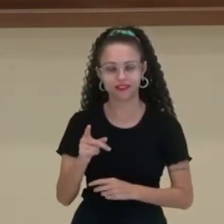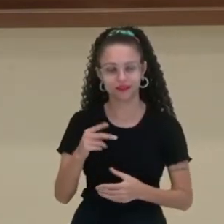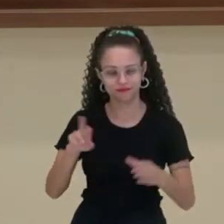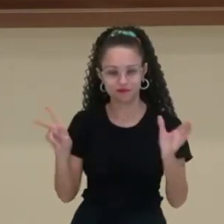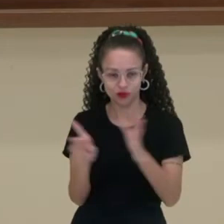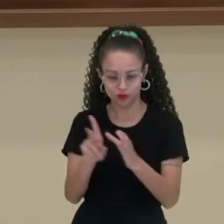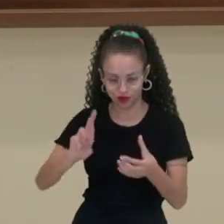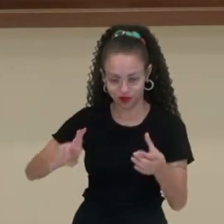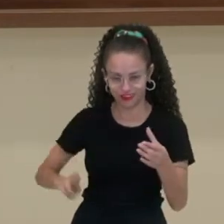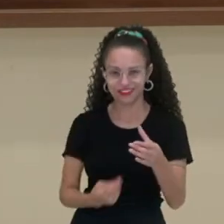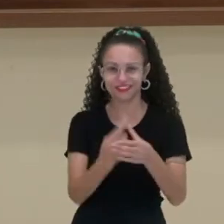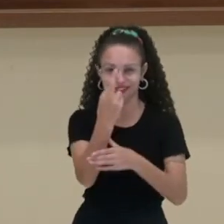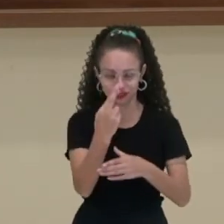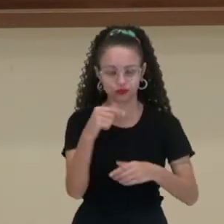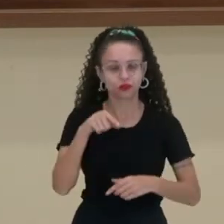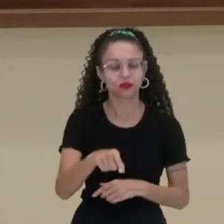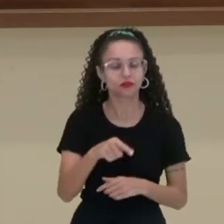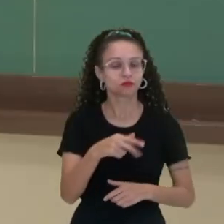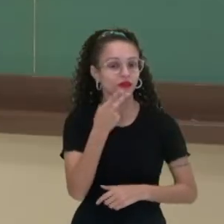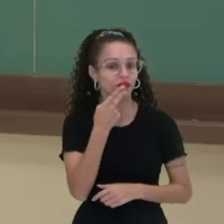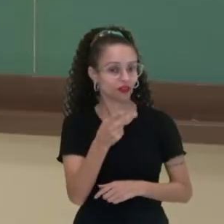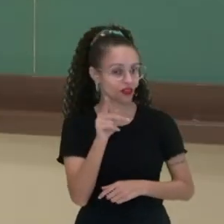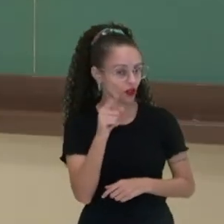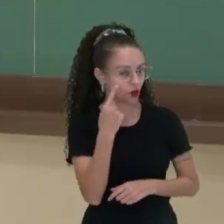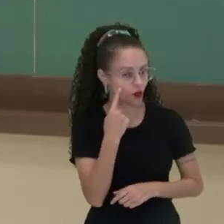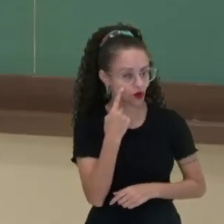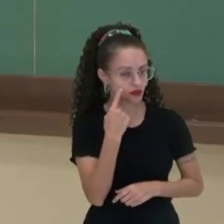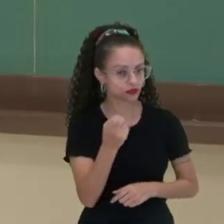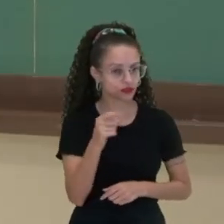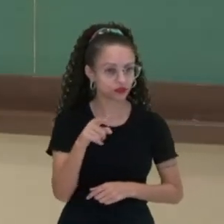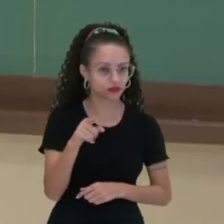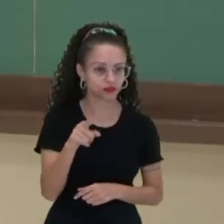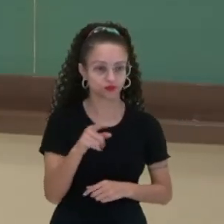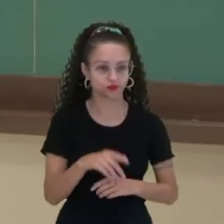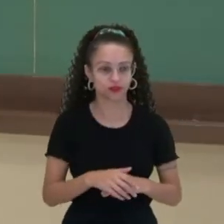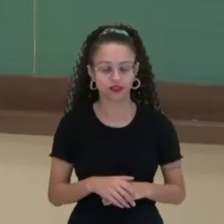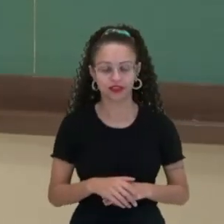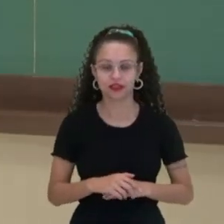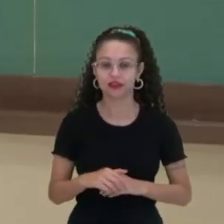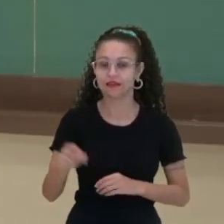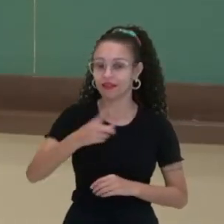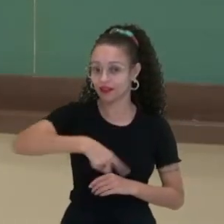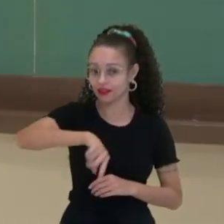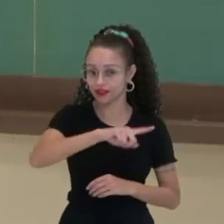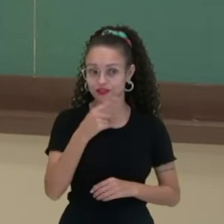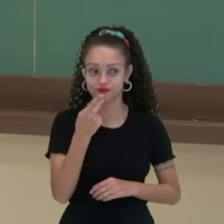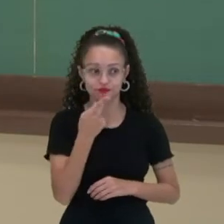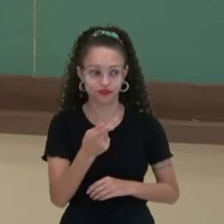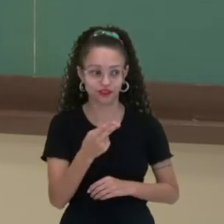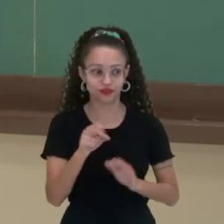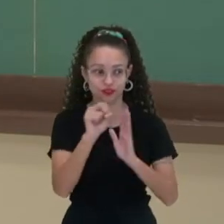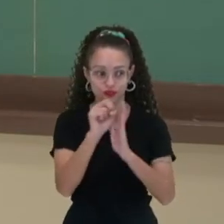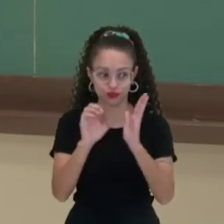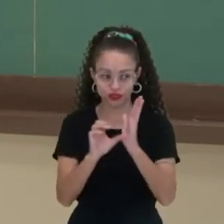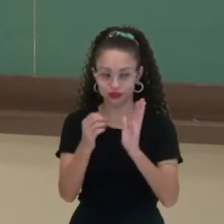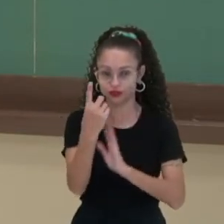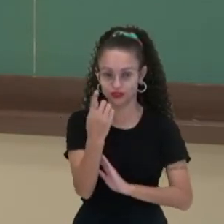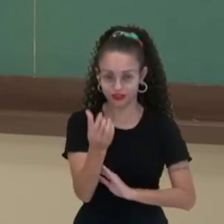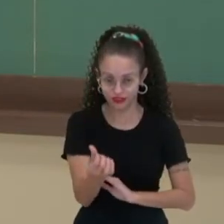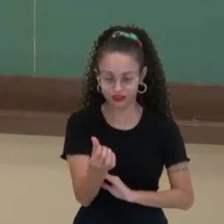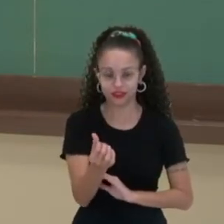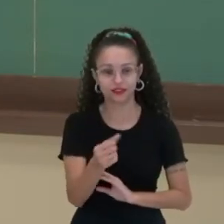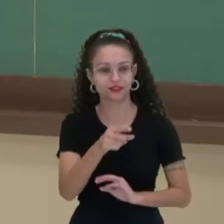e humanistas, para dizer, inclusive, olha que interessante essa discussão que eu vou comentar com vocês aqui. Essas pessoas no século XVI,